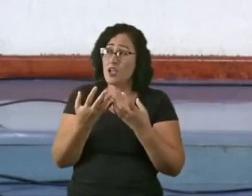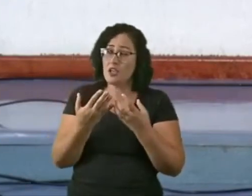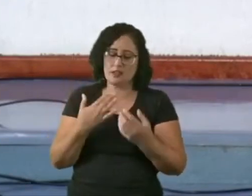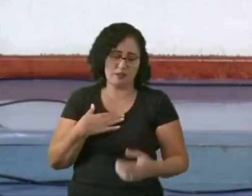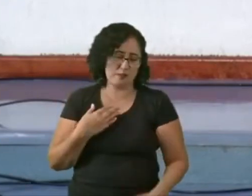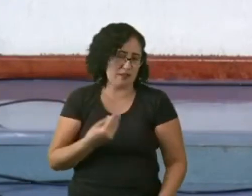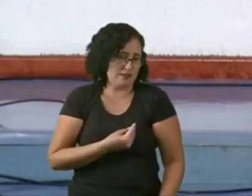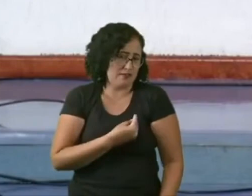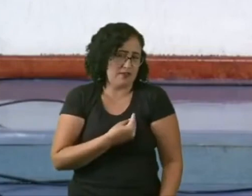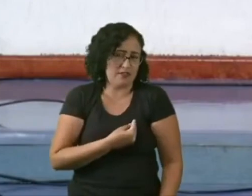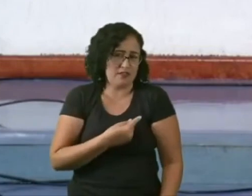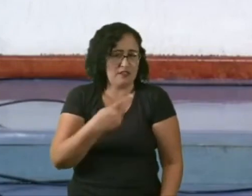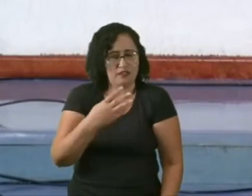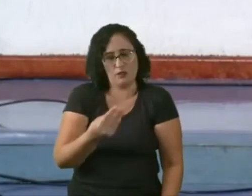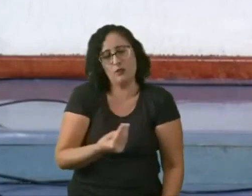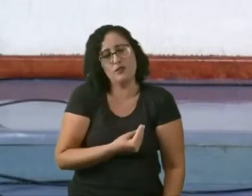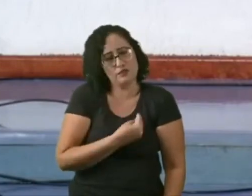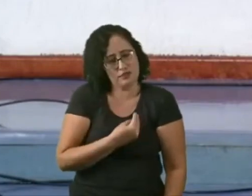para as nossas vidas.